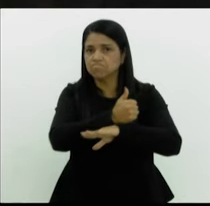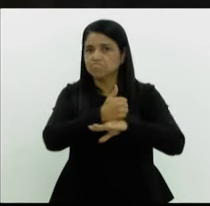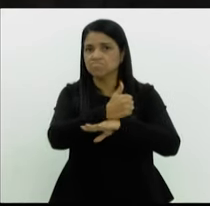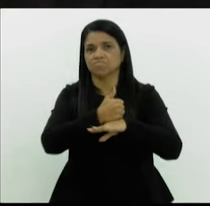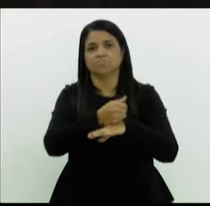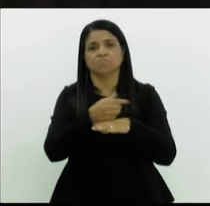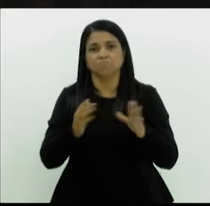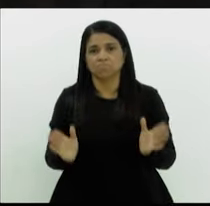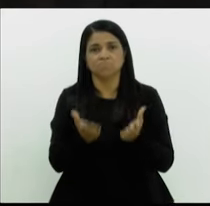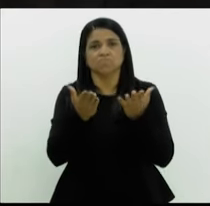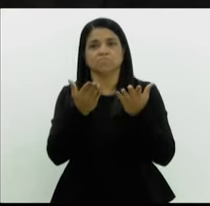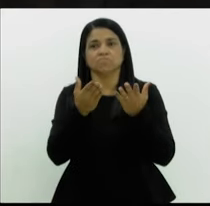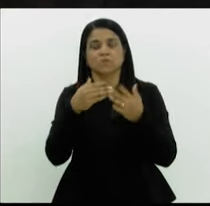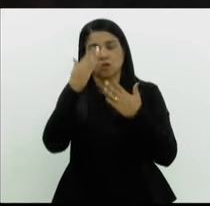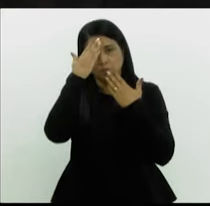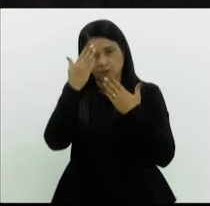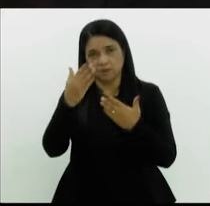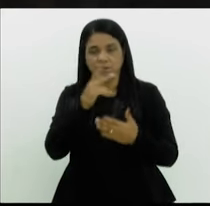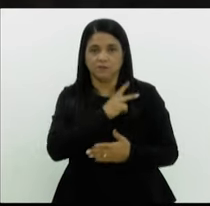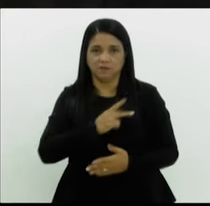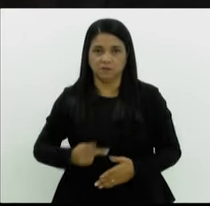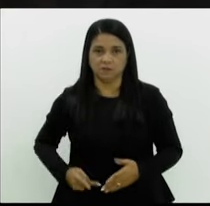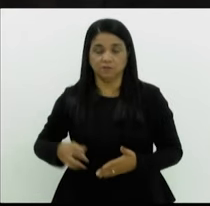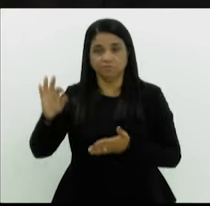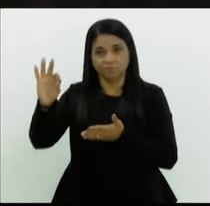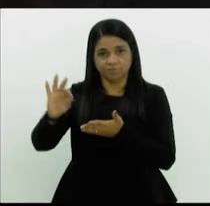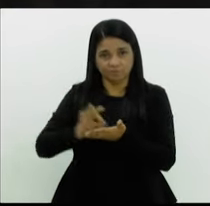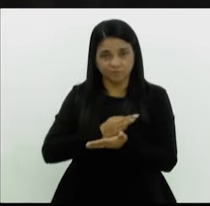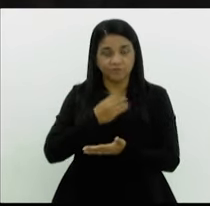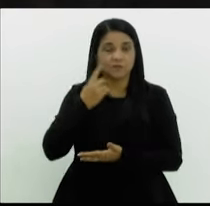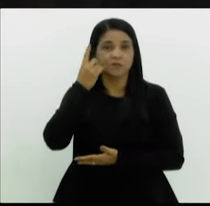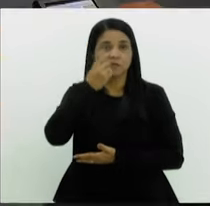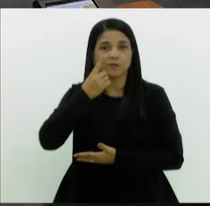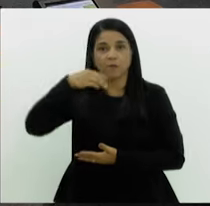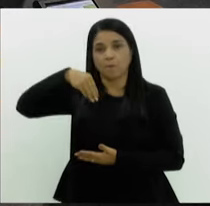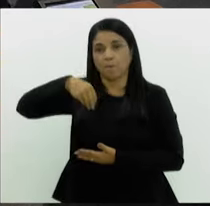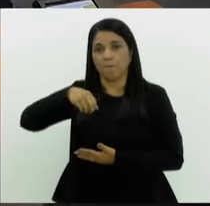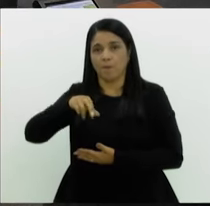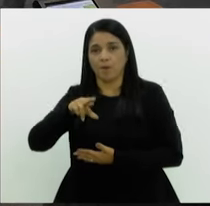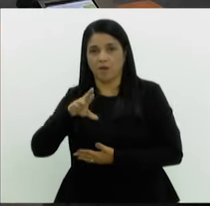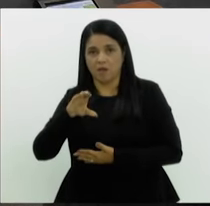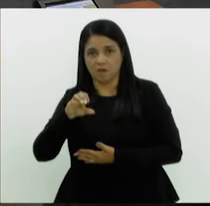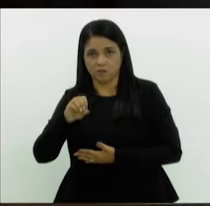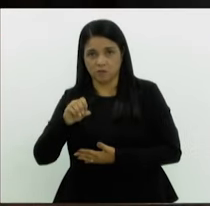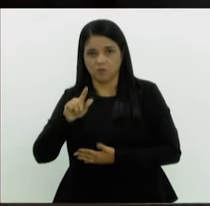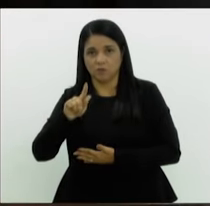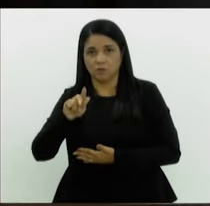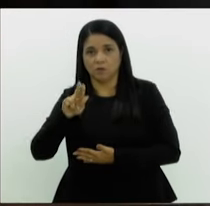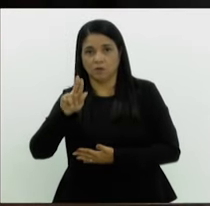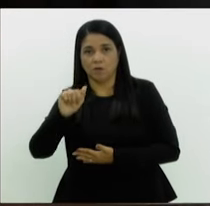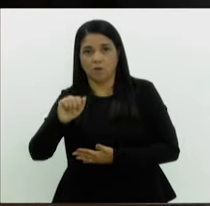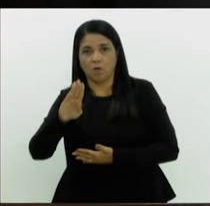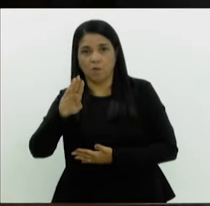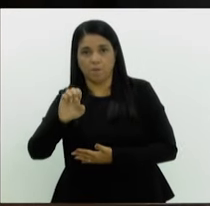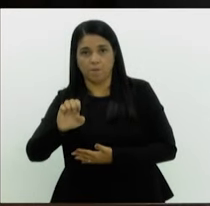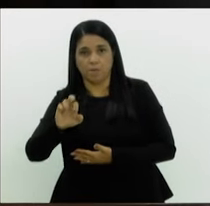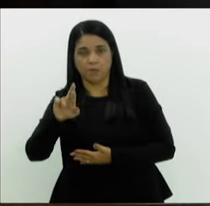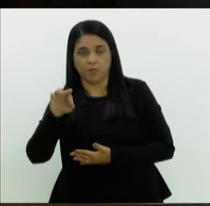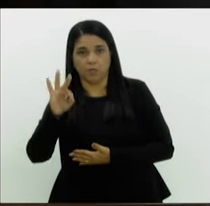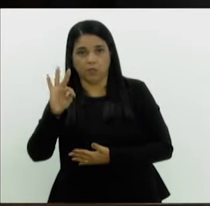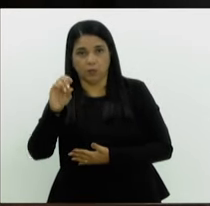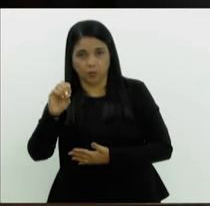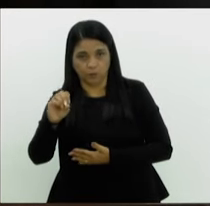obrigado, senhora presidente. Próximo orador inscrito é o nobre deputado Márcio Glauberto. Vossa Excelência dispõe de 10 minutos no tempo